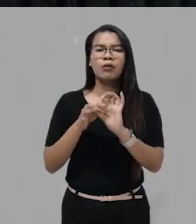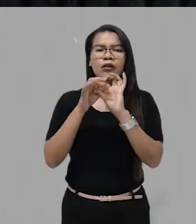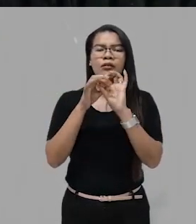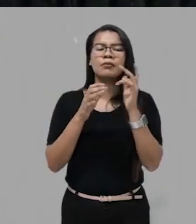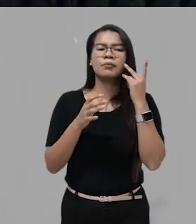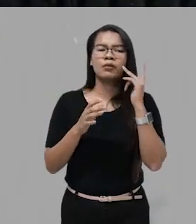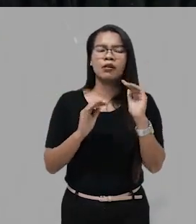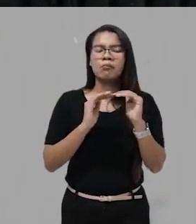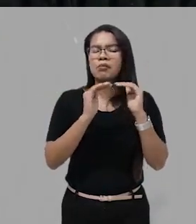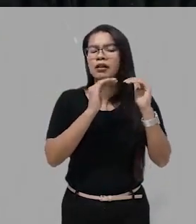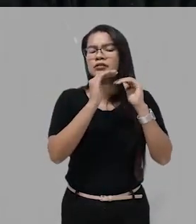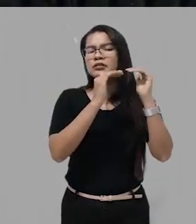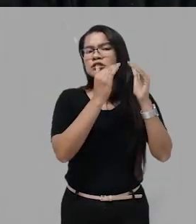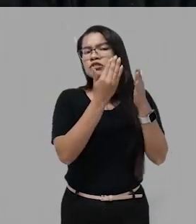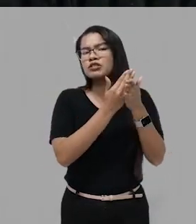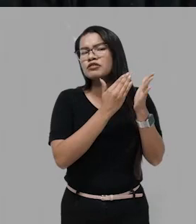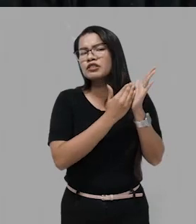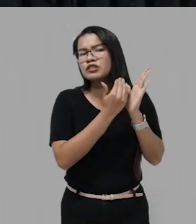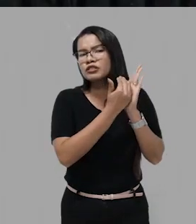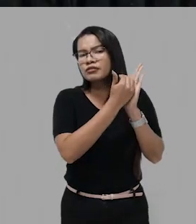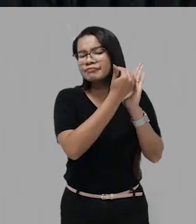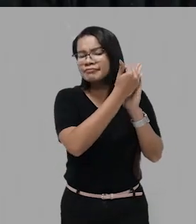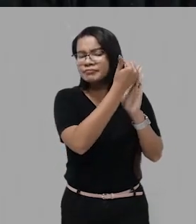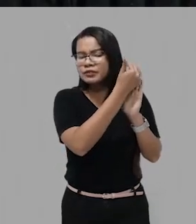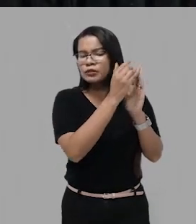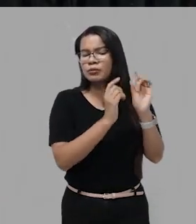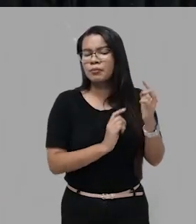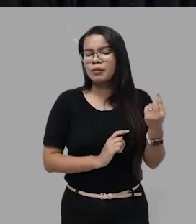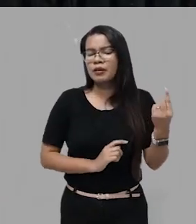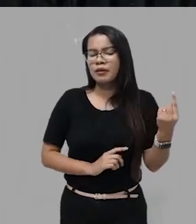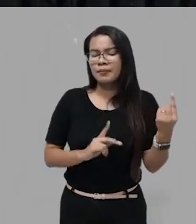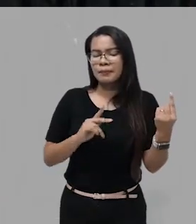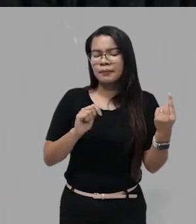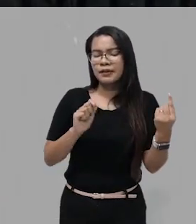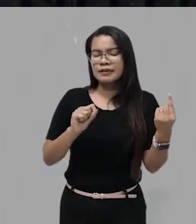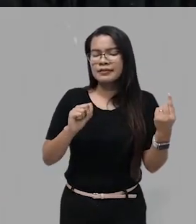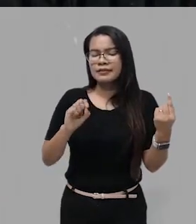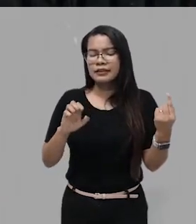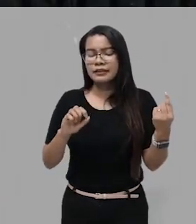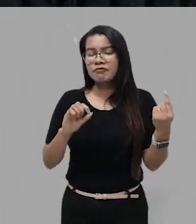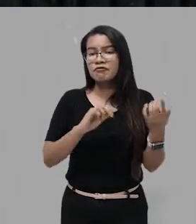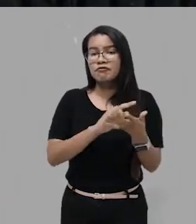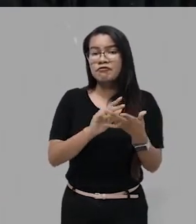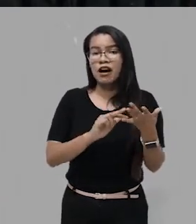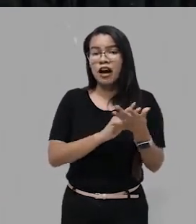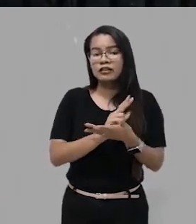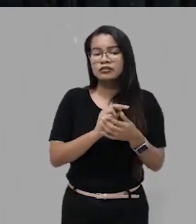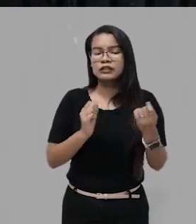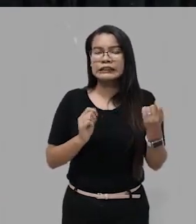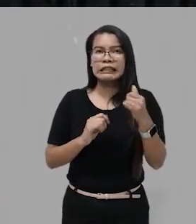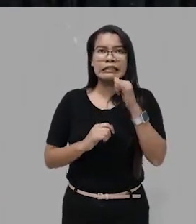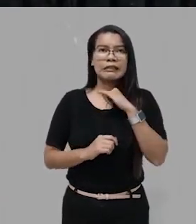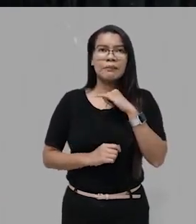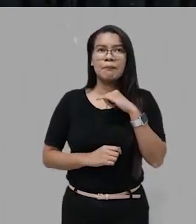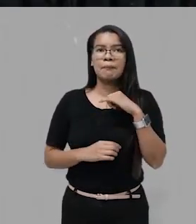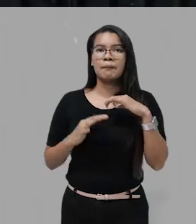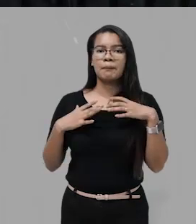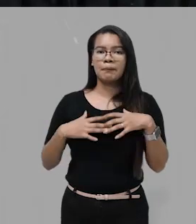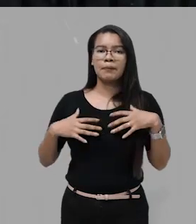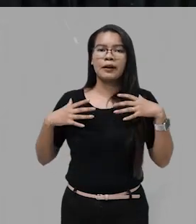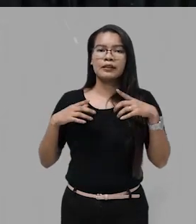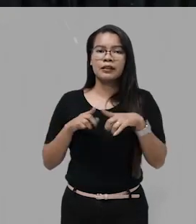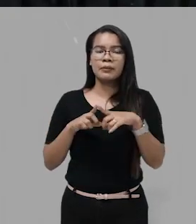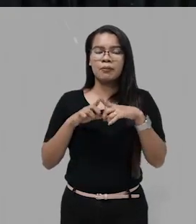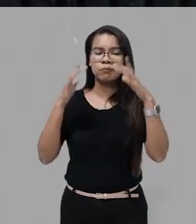vão parcelando, vão dividindo. Aqui é um treino de passe. De um tipo de basquete, por exemplo, tem vários tipos de passe. Passe de peito, passe de